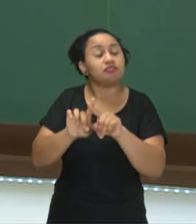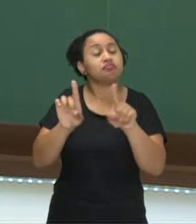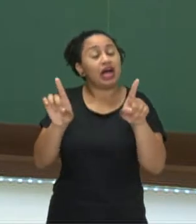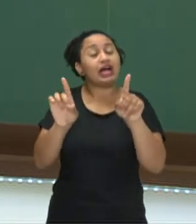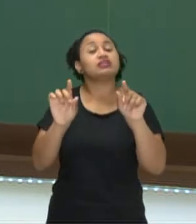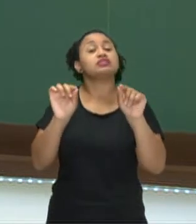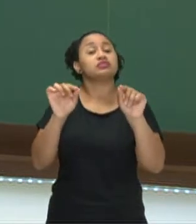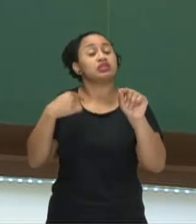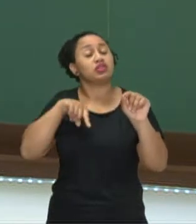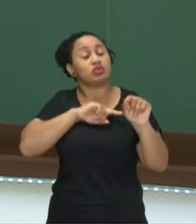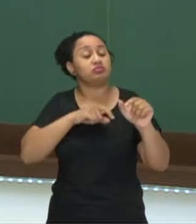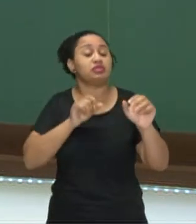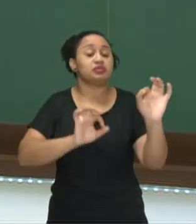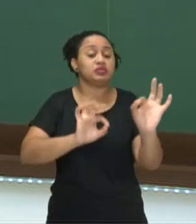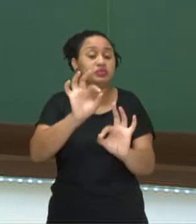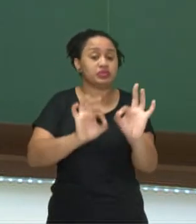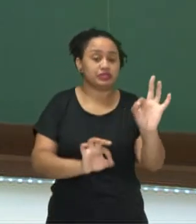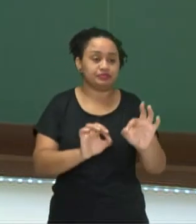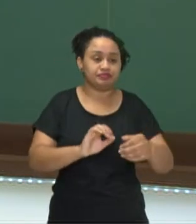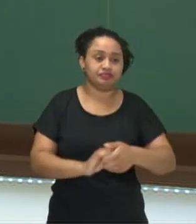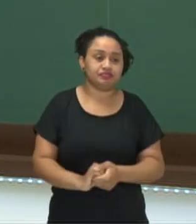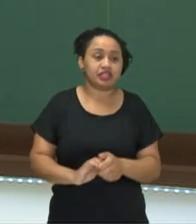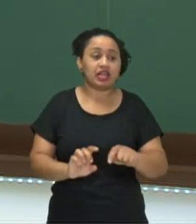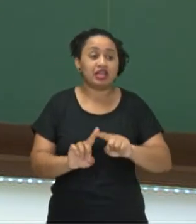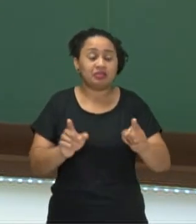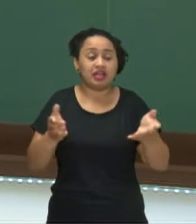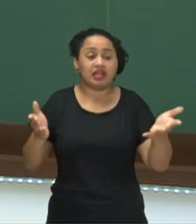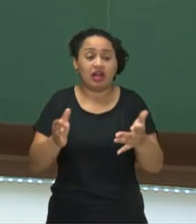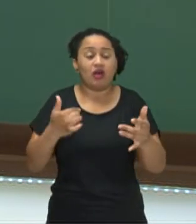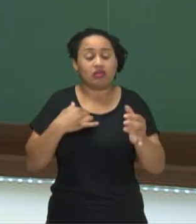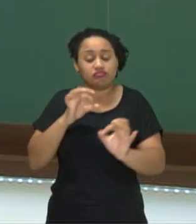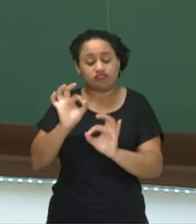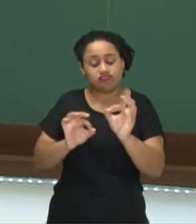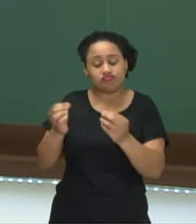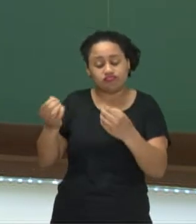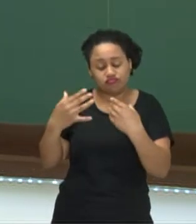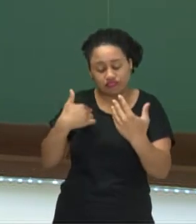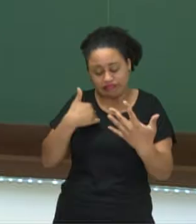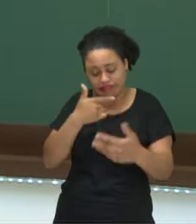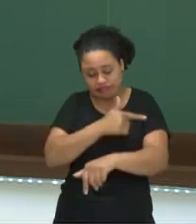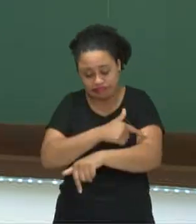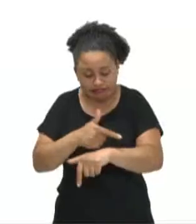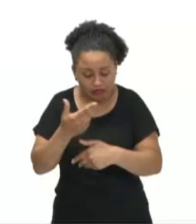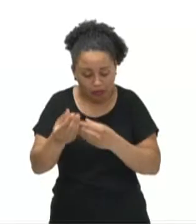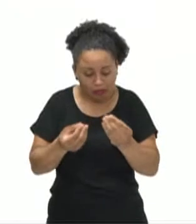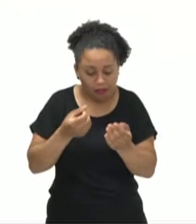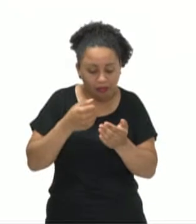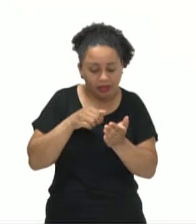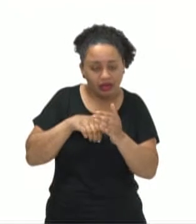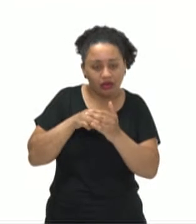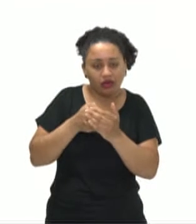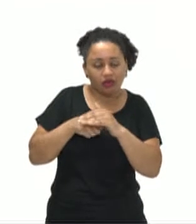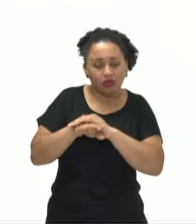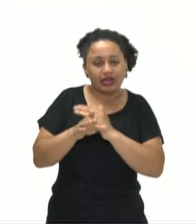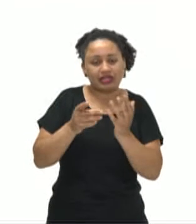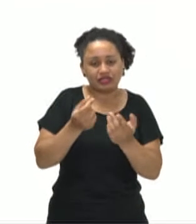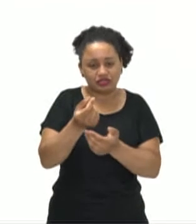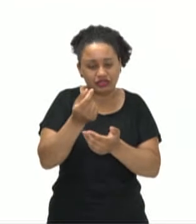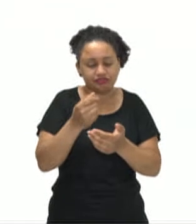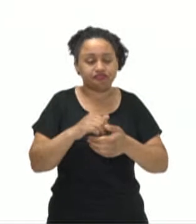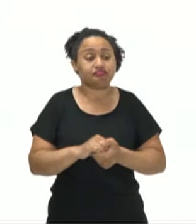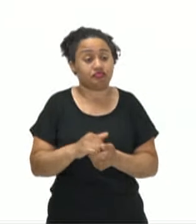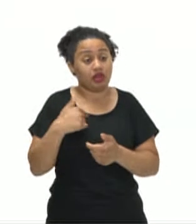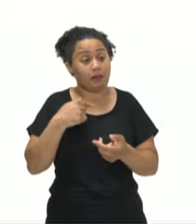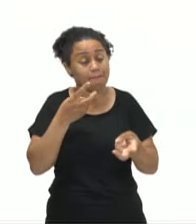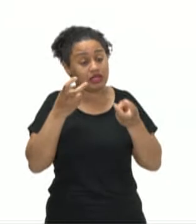se organizar sobre isso. Mas agora está se educando com o hábito de poupar, descobrindo a possibilidade